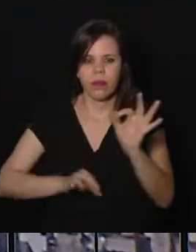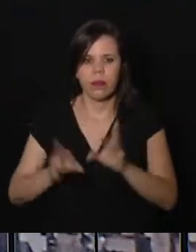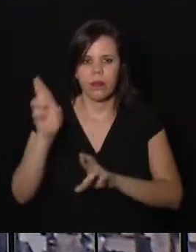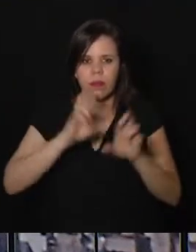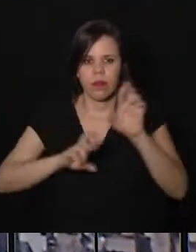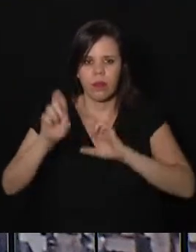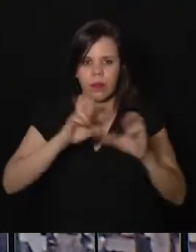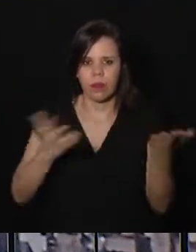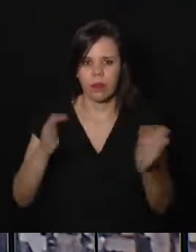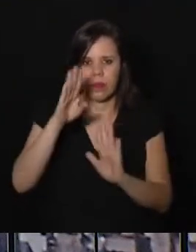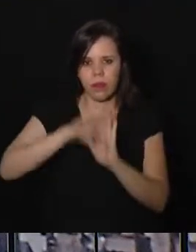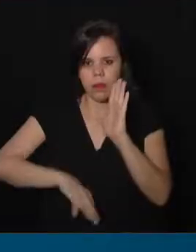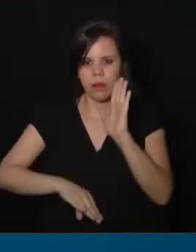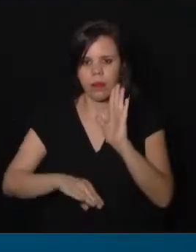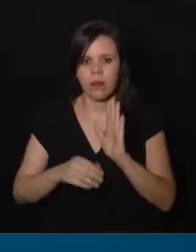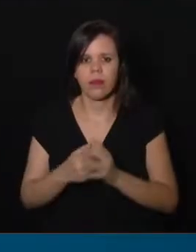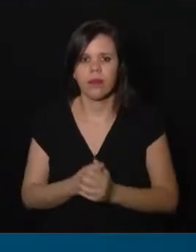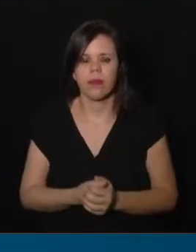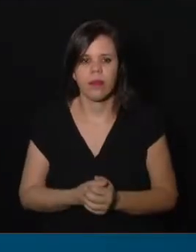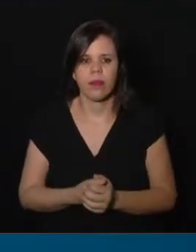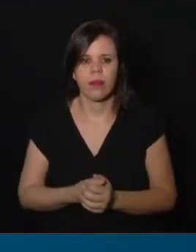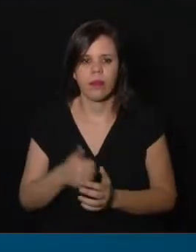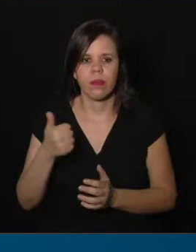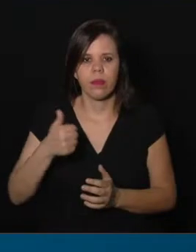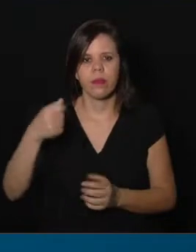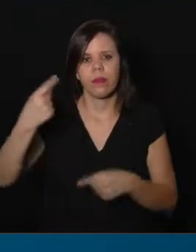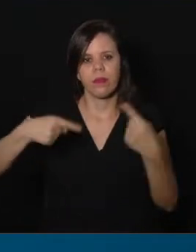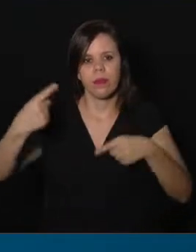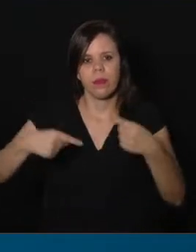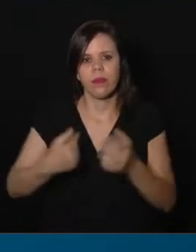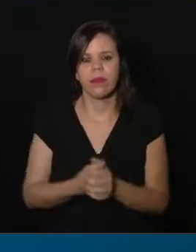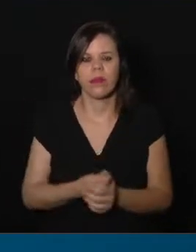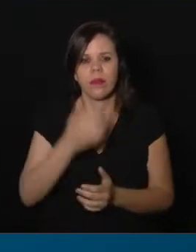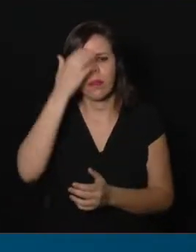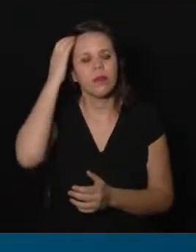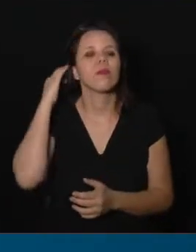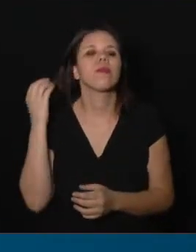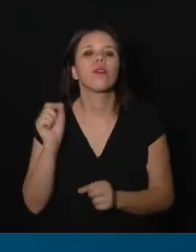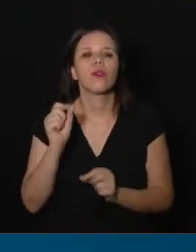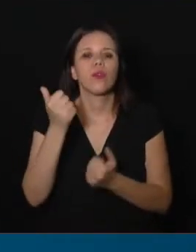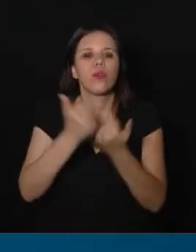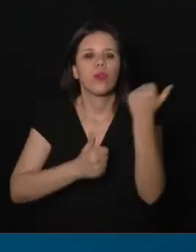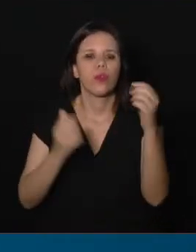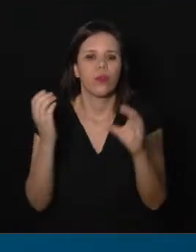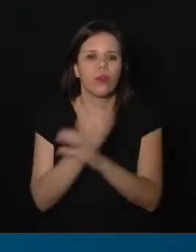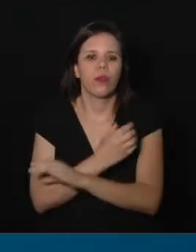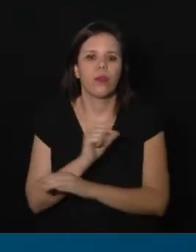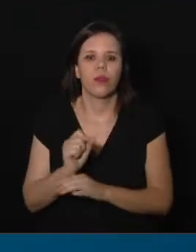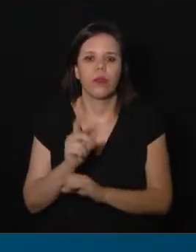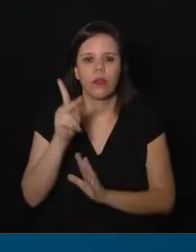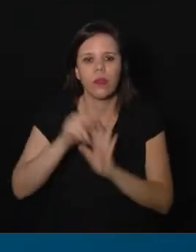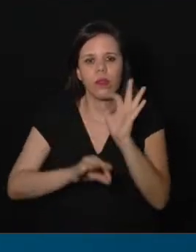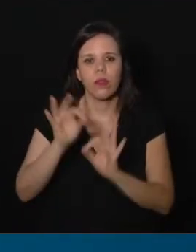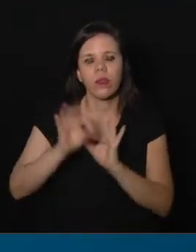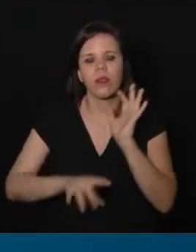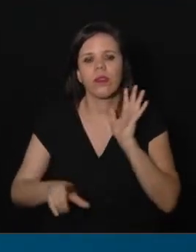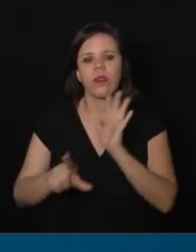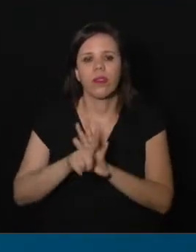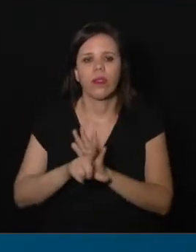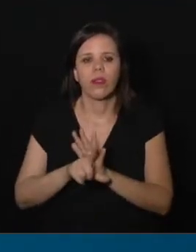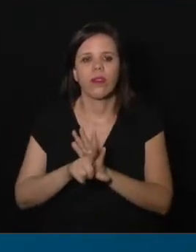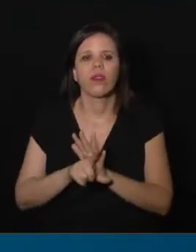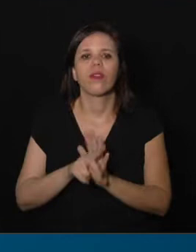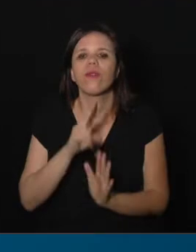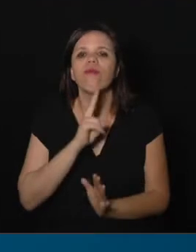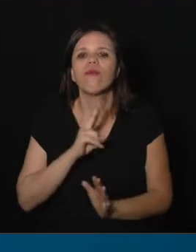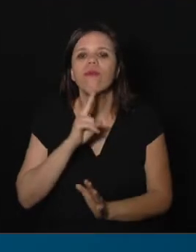Confira agora a pauta completa. Em primeira discussão está na pauta o substitutivo total ao projeto de lei do vereador Nelson